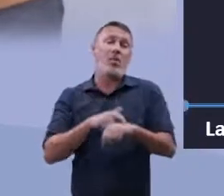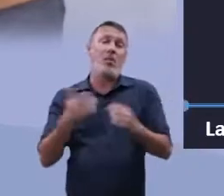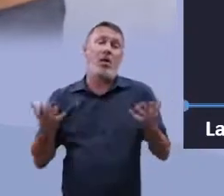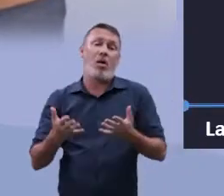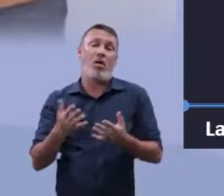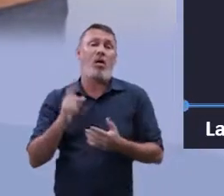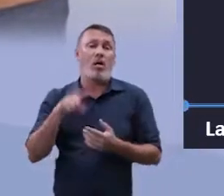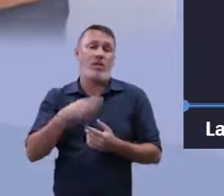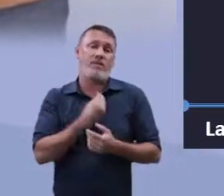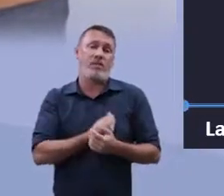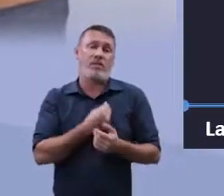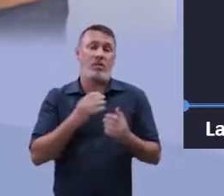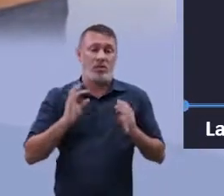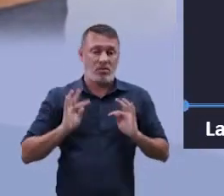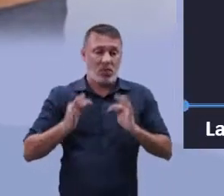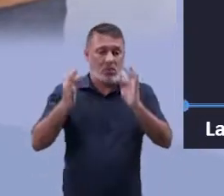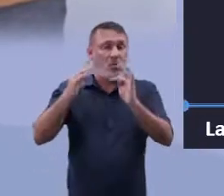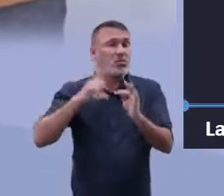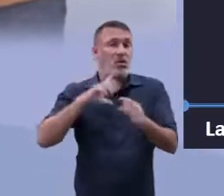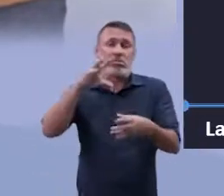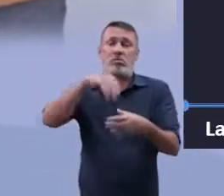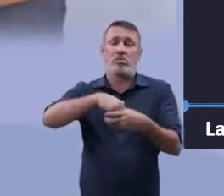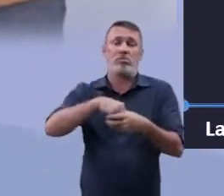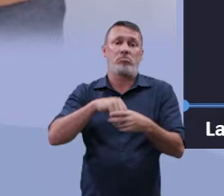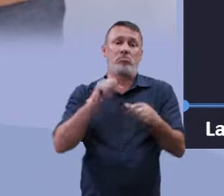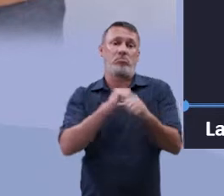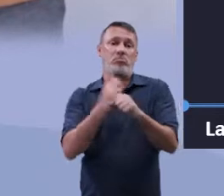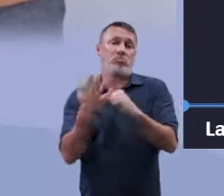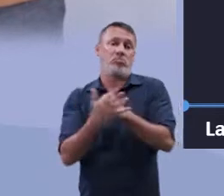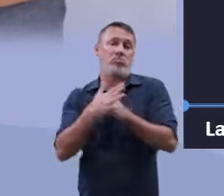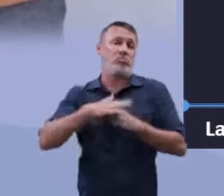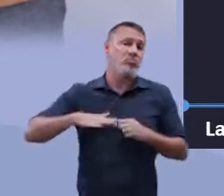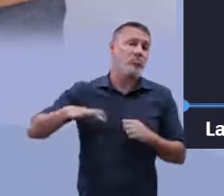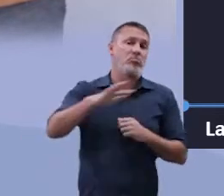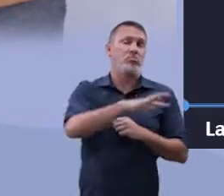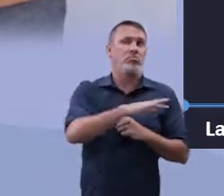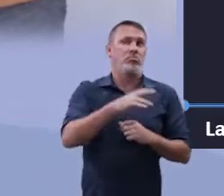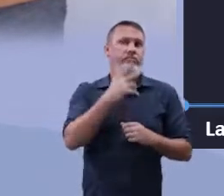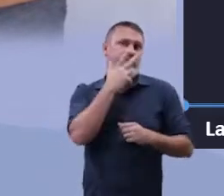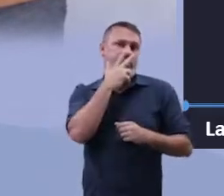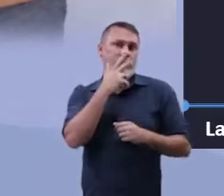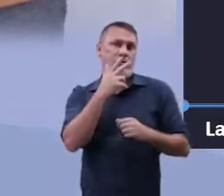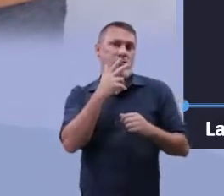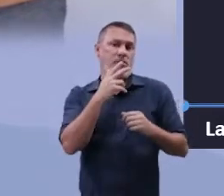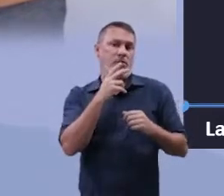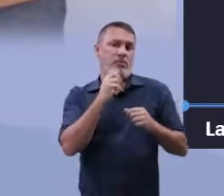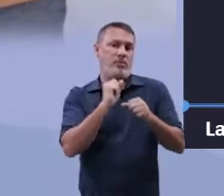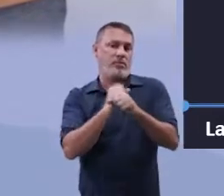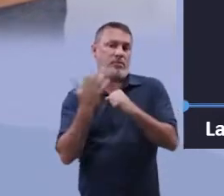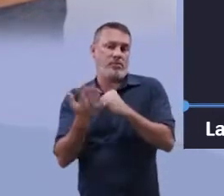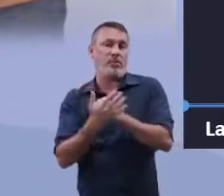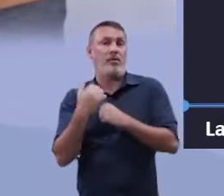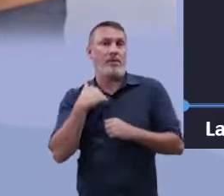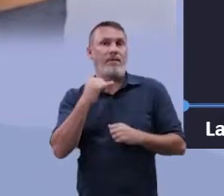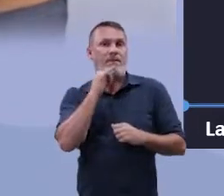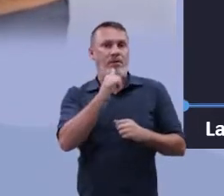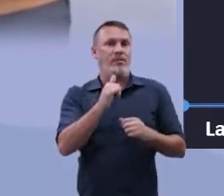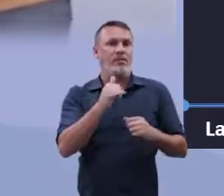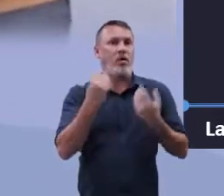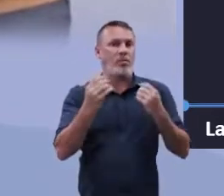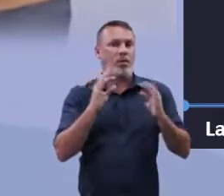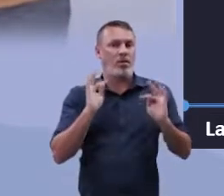nós estamos vivendo. A tecnologia, ela está aí. A pandemia, eu costumo dizer que a tecnologia, né,